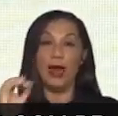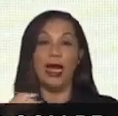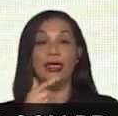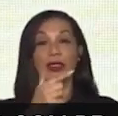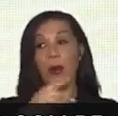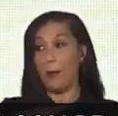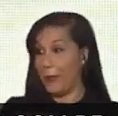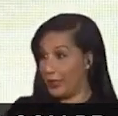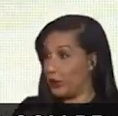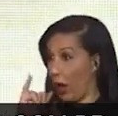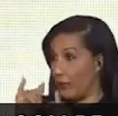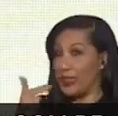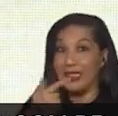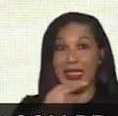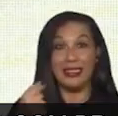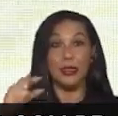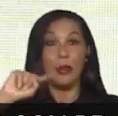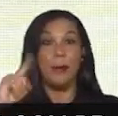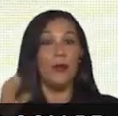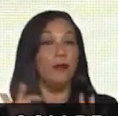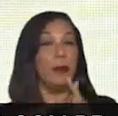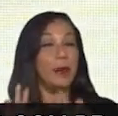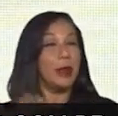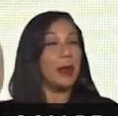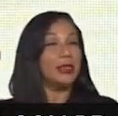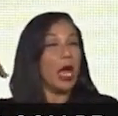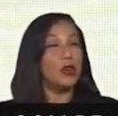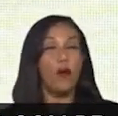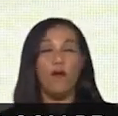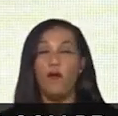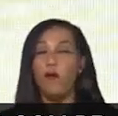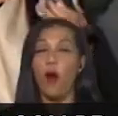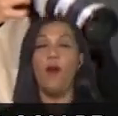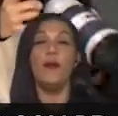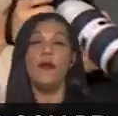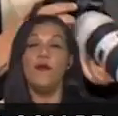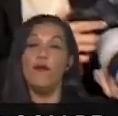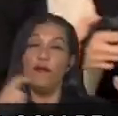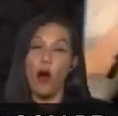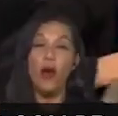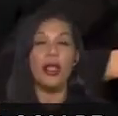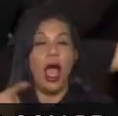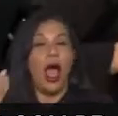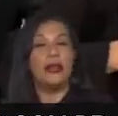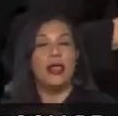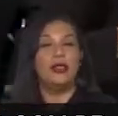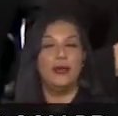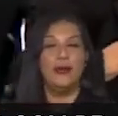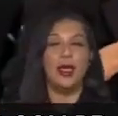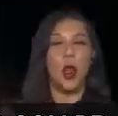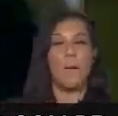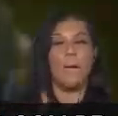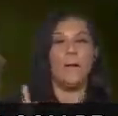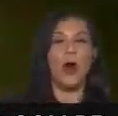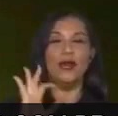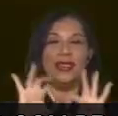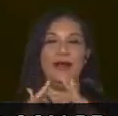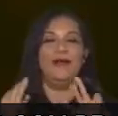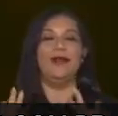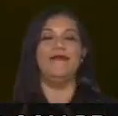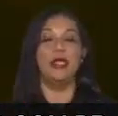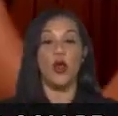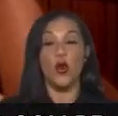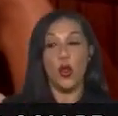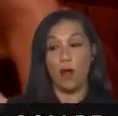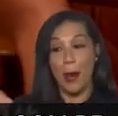mil famílias que estavam passando fome volta para ser atendido junto com o Bolsa Família. O novo